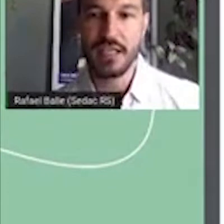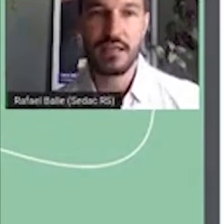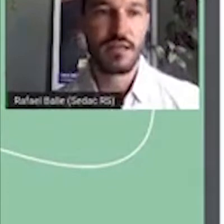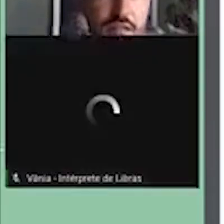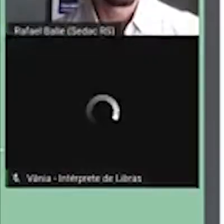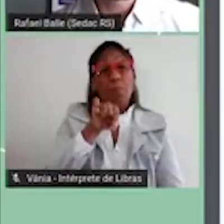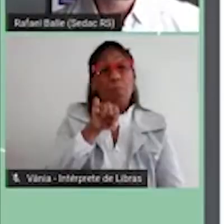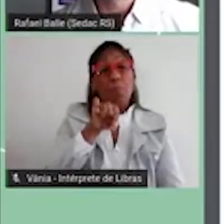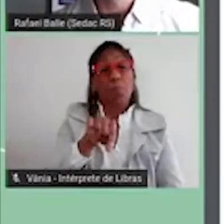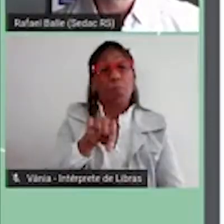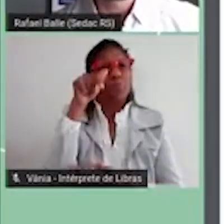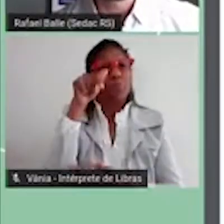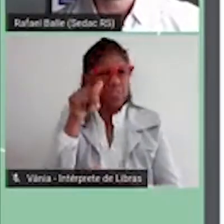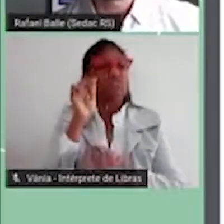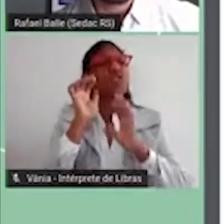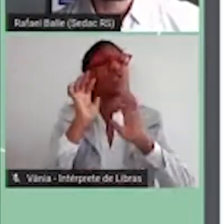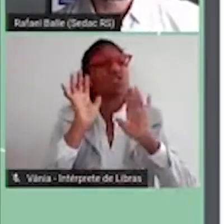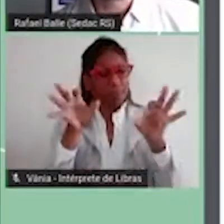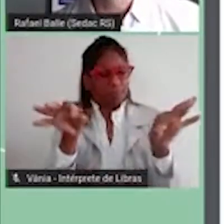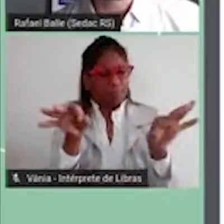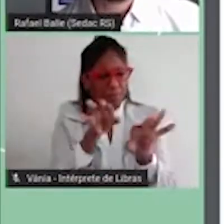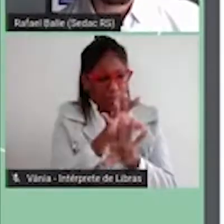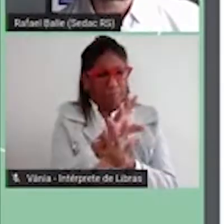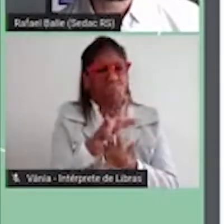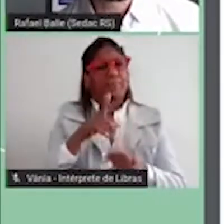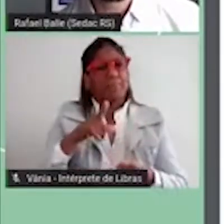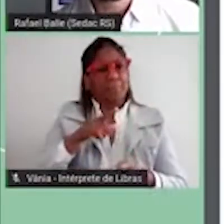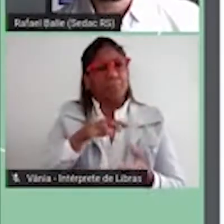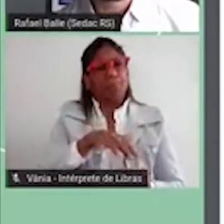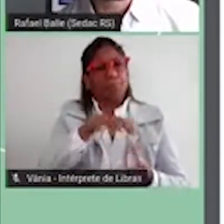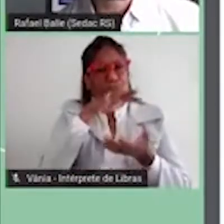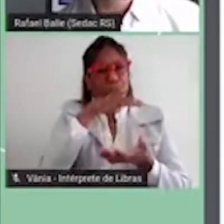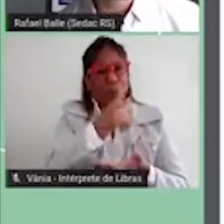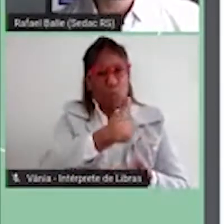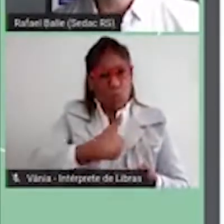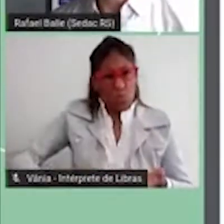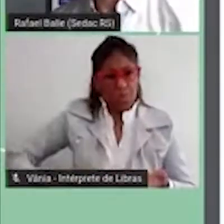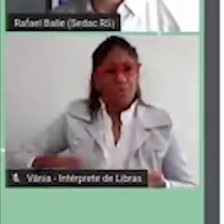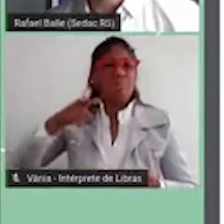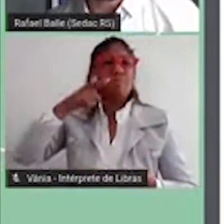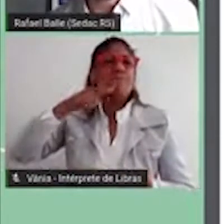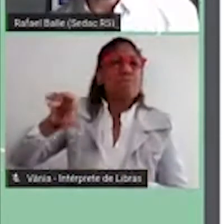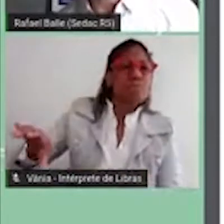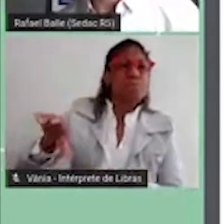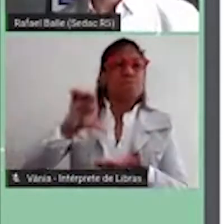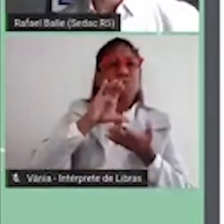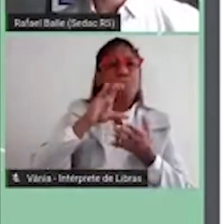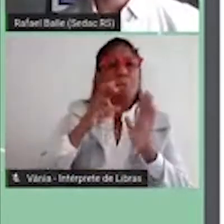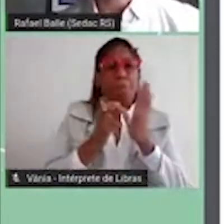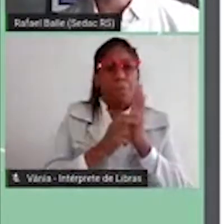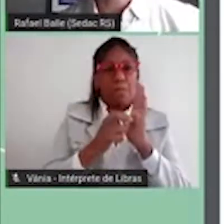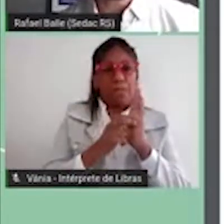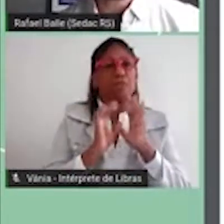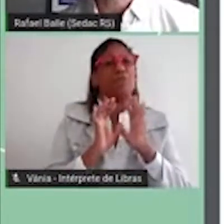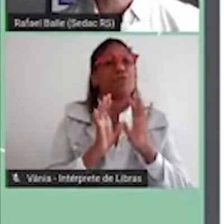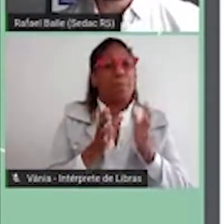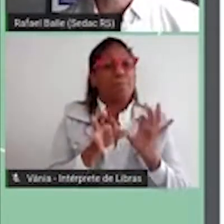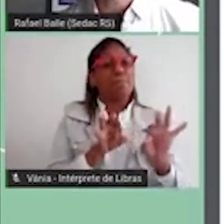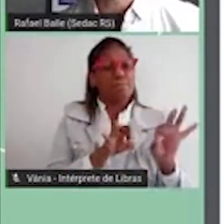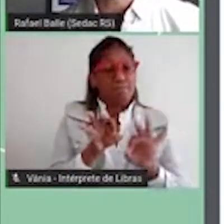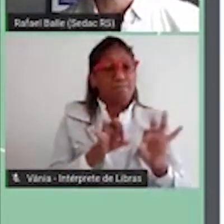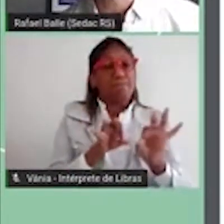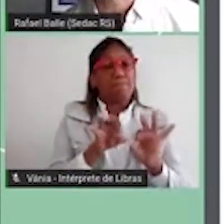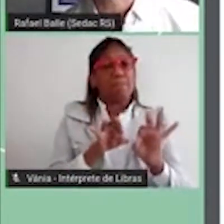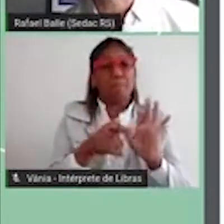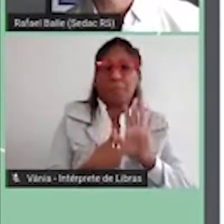estão aqui, né, com o governo do estado, já estão em conta, e a gente justamente está apresentando agora as formas